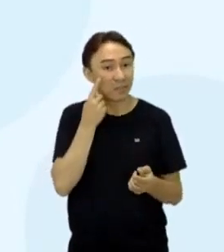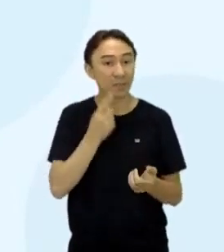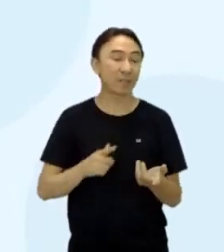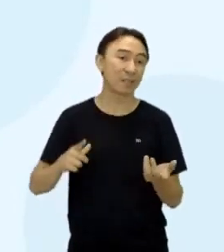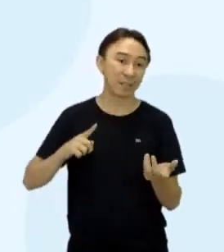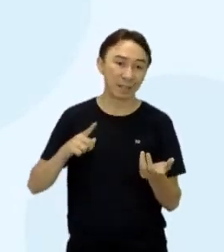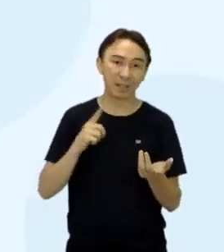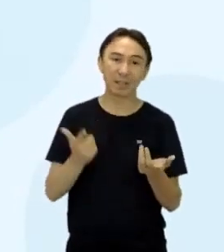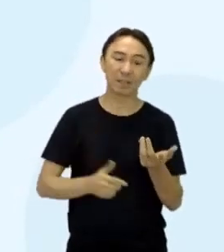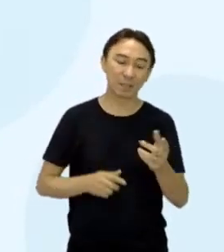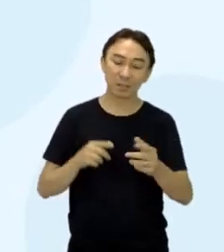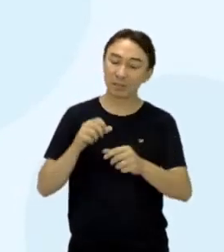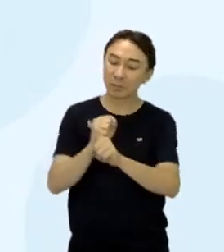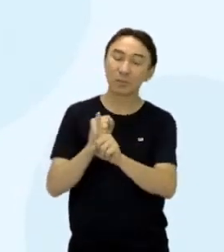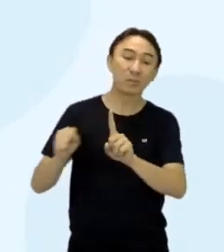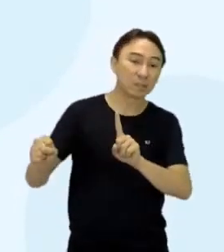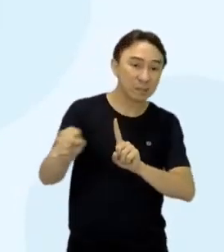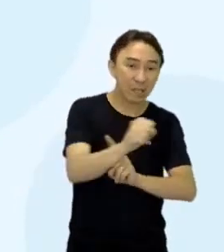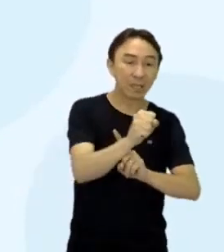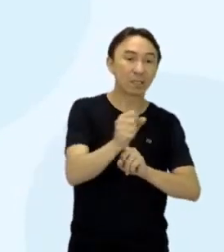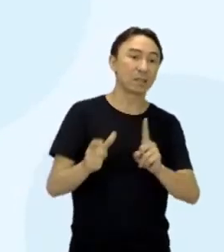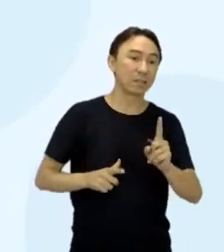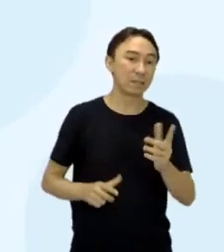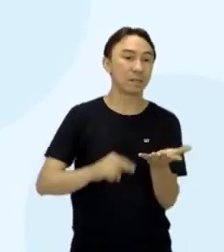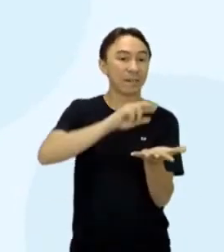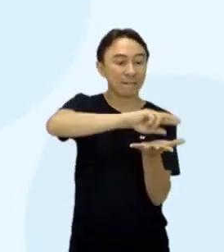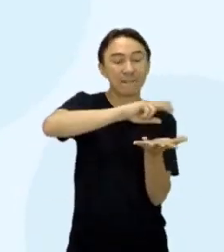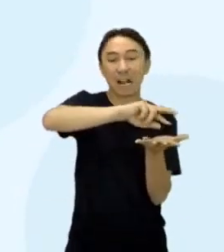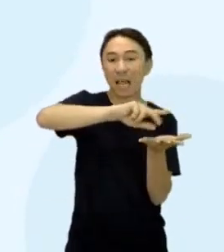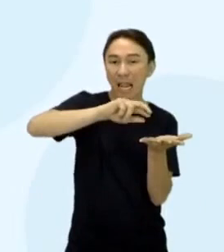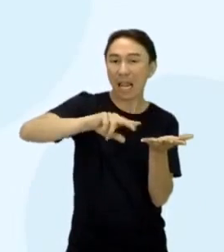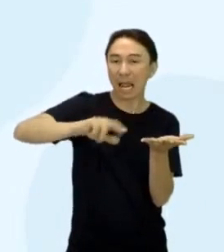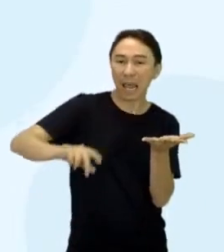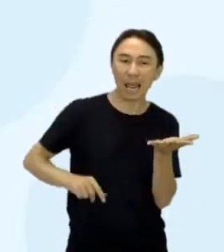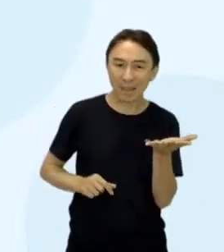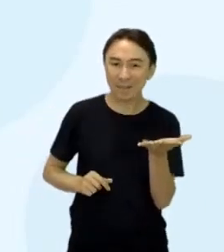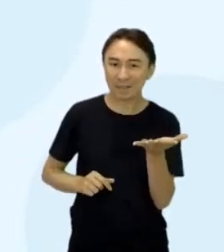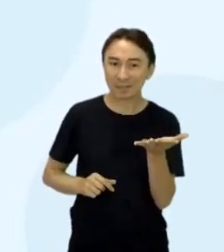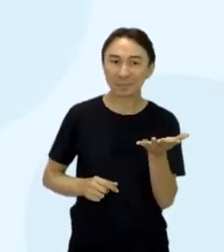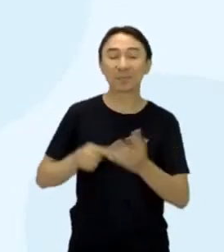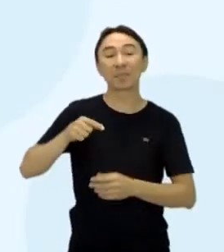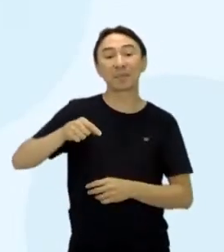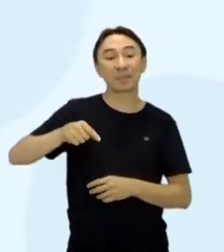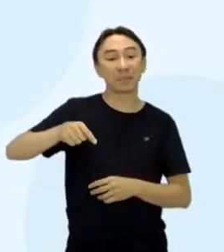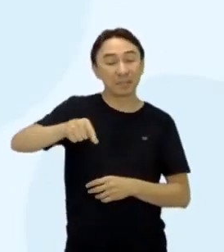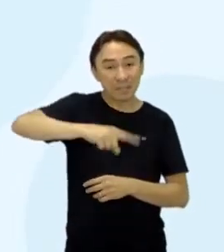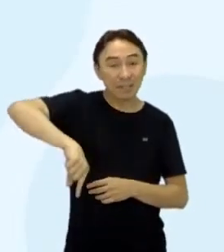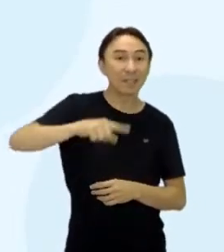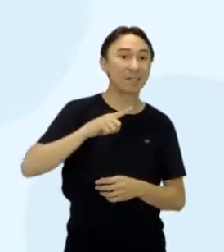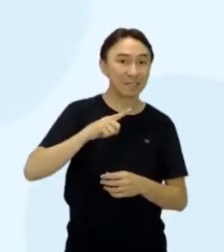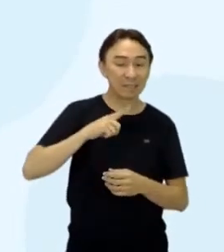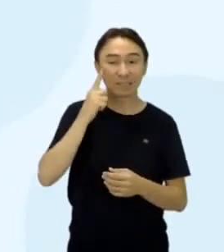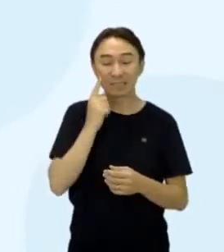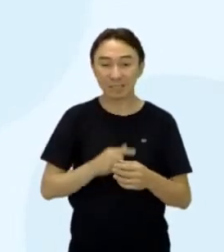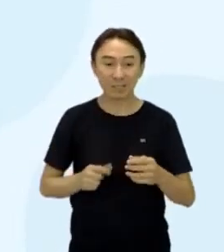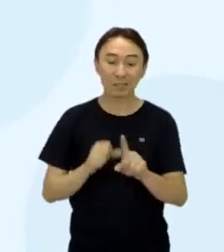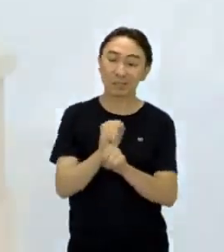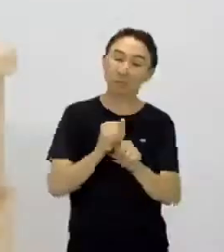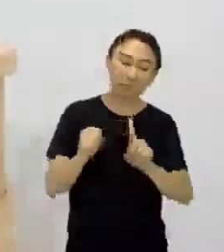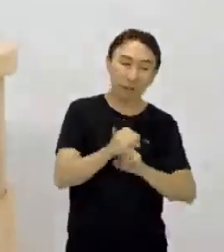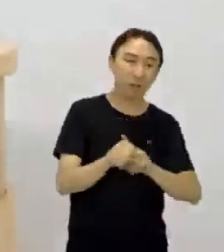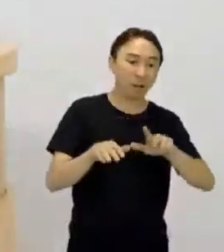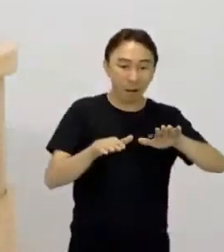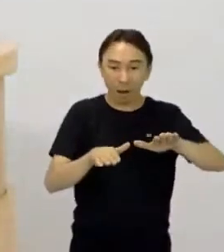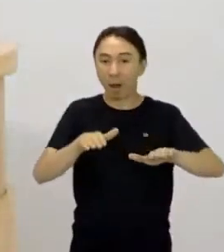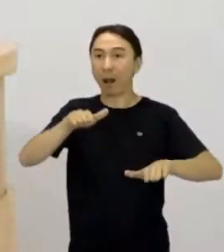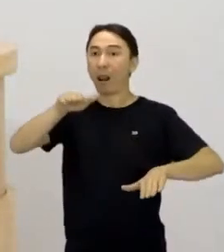heterogeneidade da sociedade brasileira sob a perspectiva das desigualdades sociais. A gente dá um